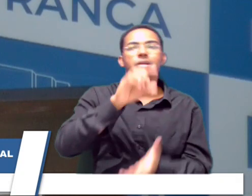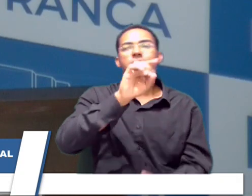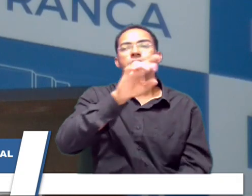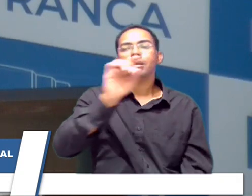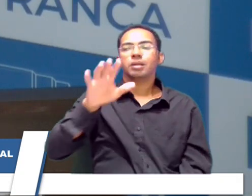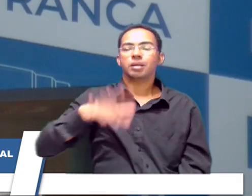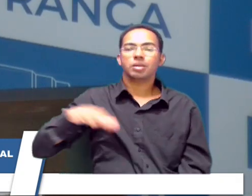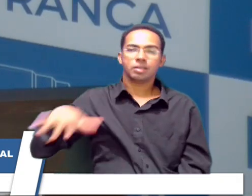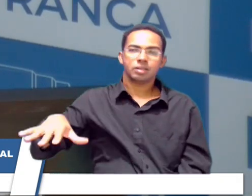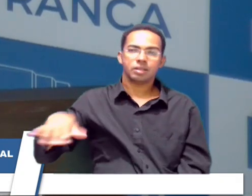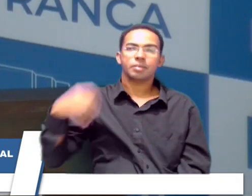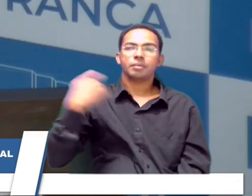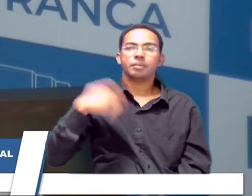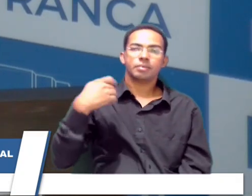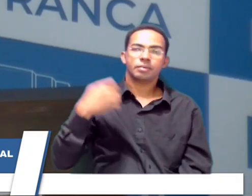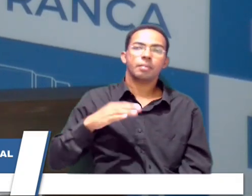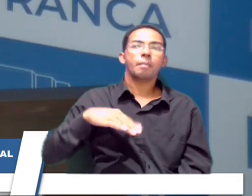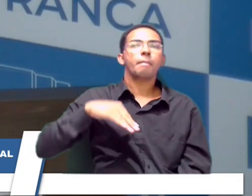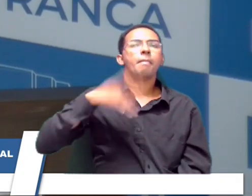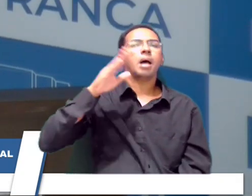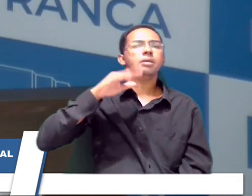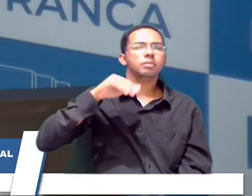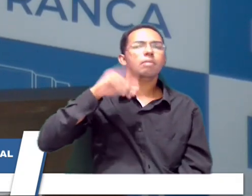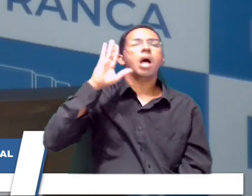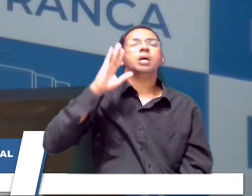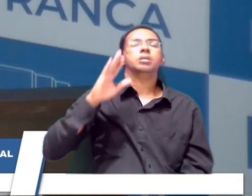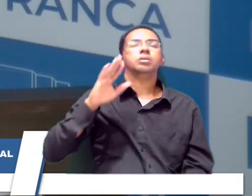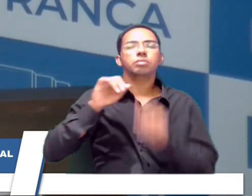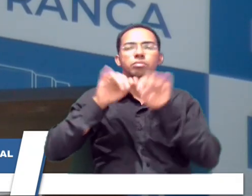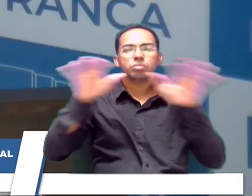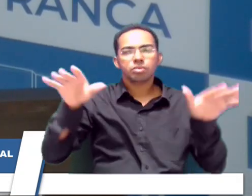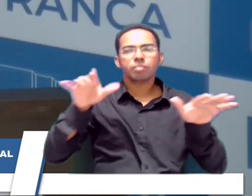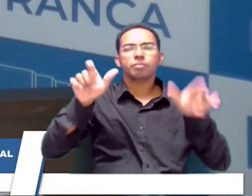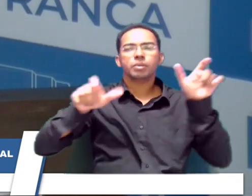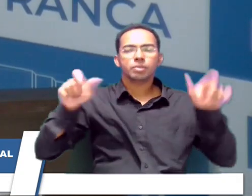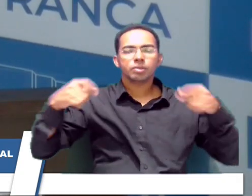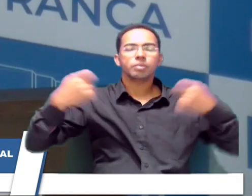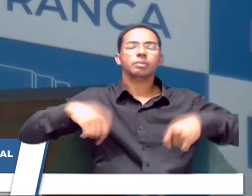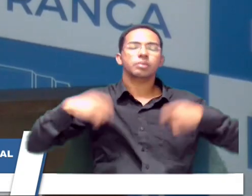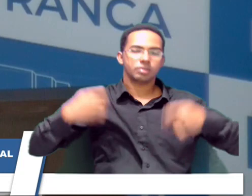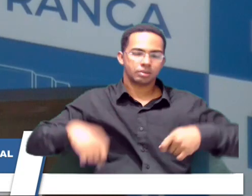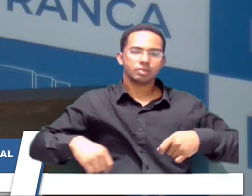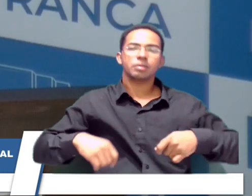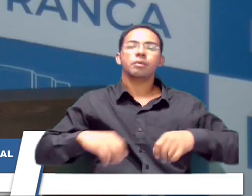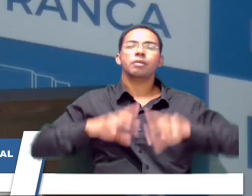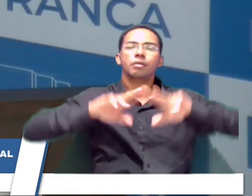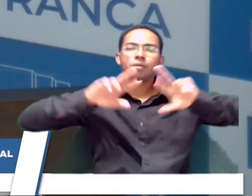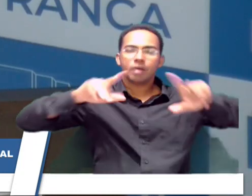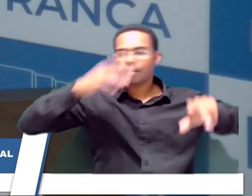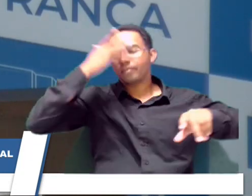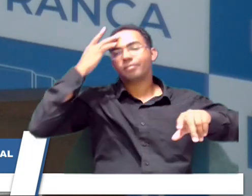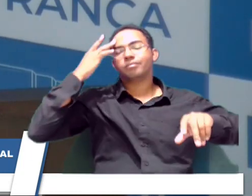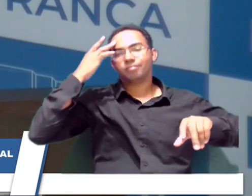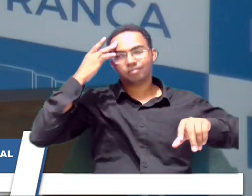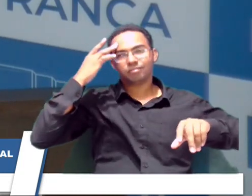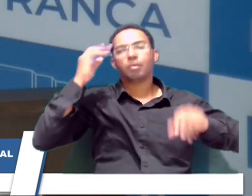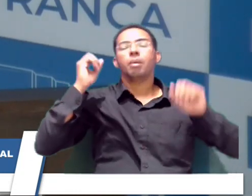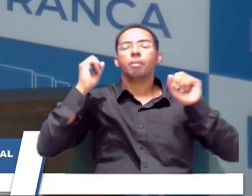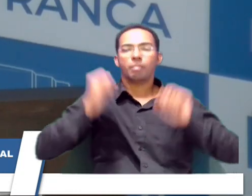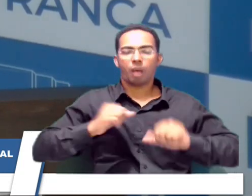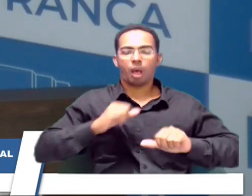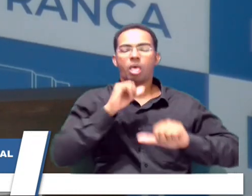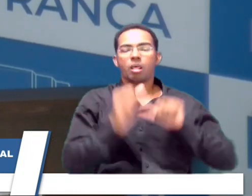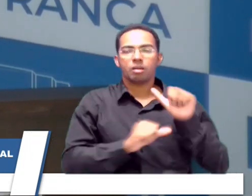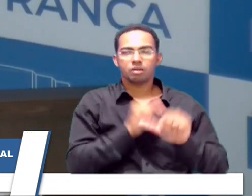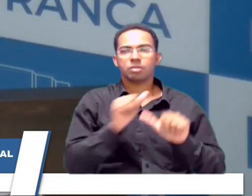E a gente precisa ir mais e mais e mais longe, porque tem muita gente que precisa, é muita gente que pode ser transformada